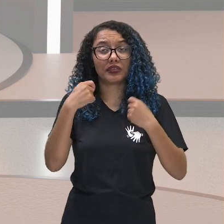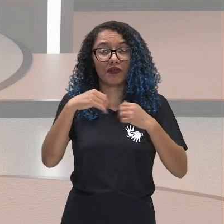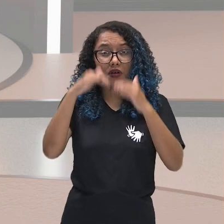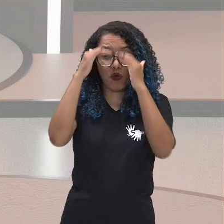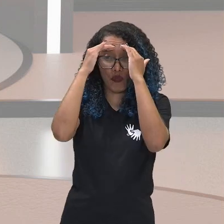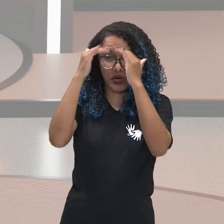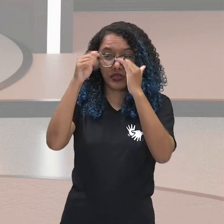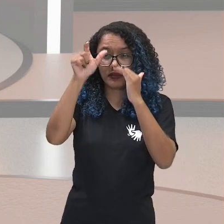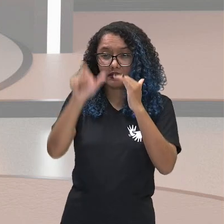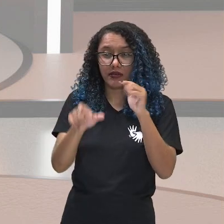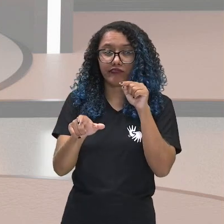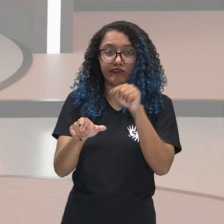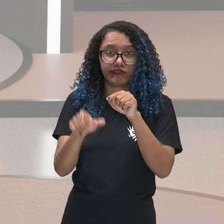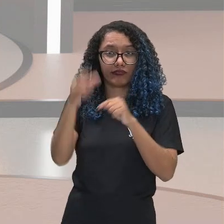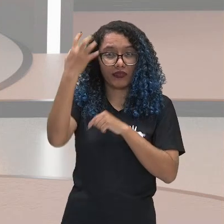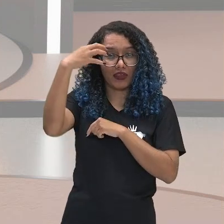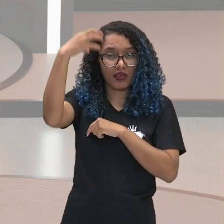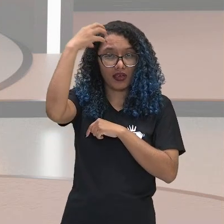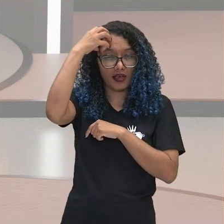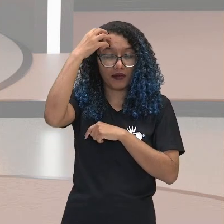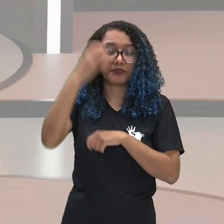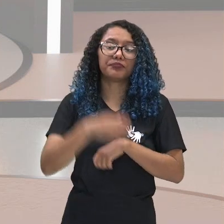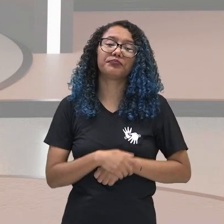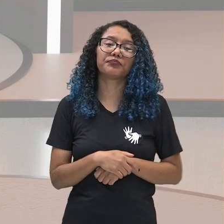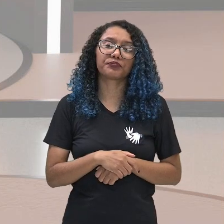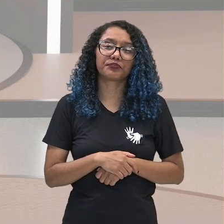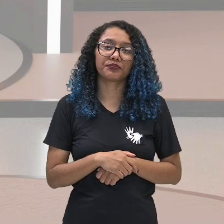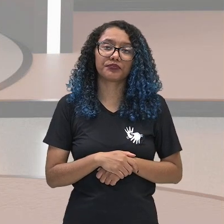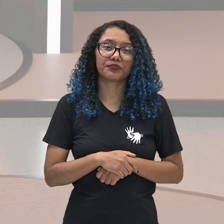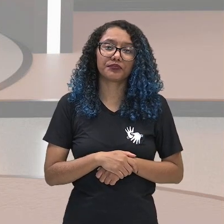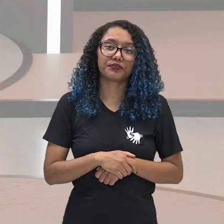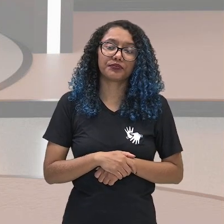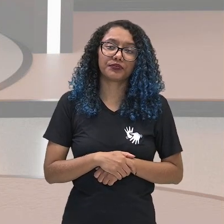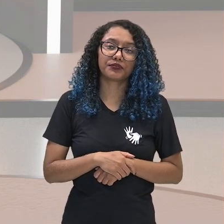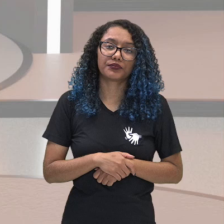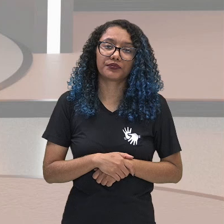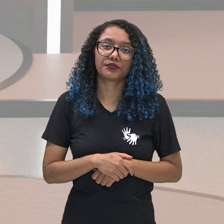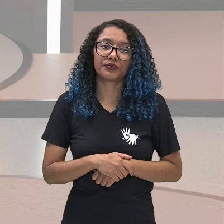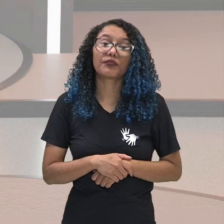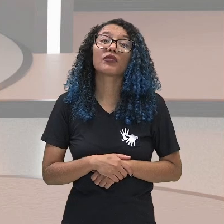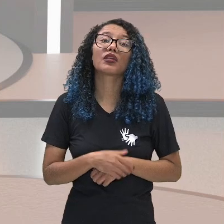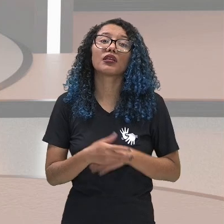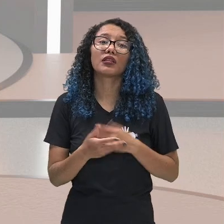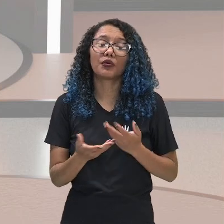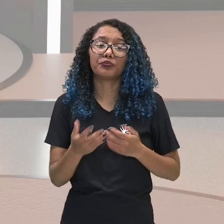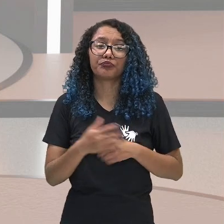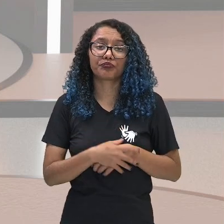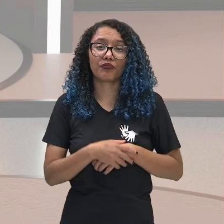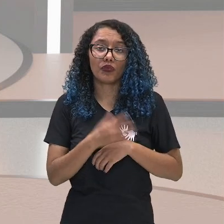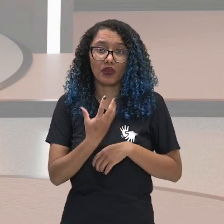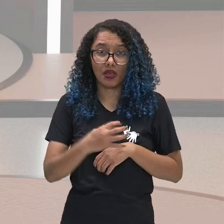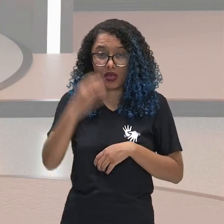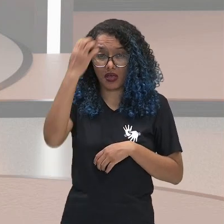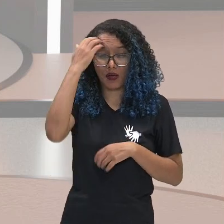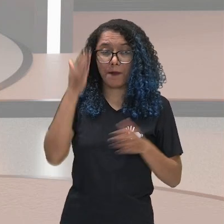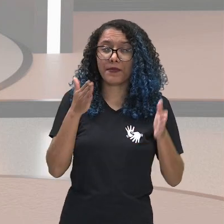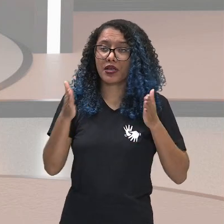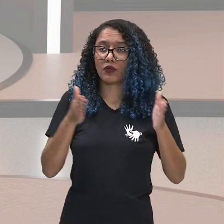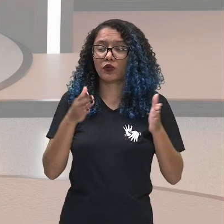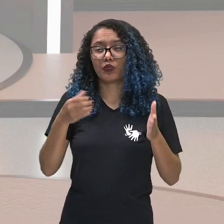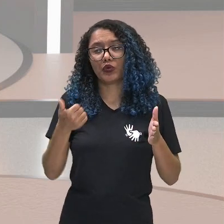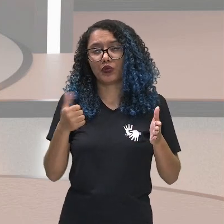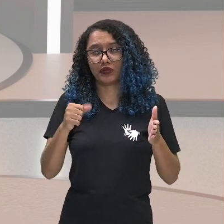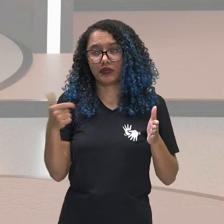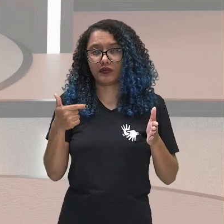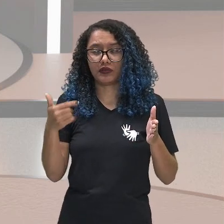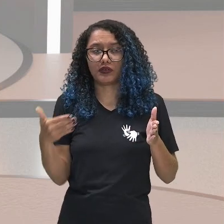ordem desse monarca. Vamos adiante, nós temos, então, aí esse reinado do Dom Pedro I, que foi, então, de 1822